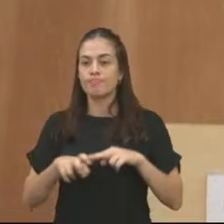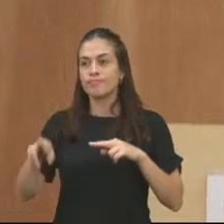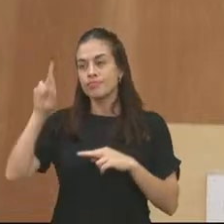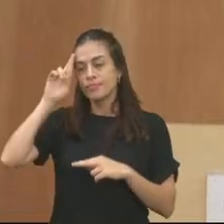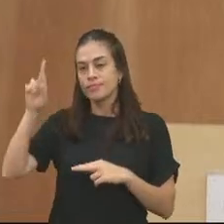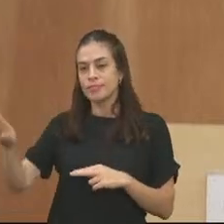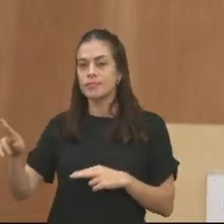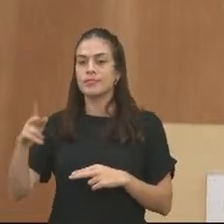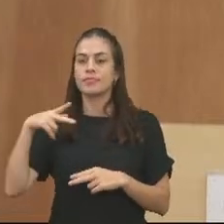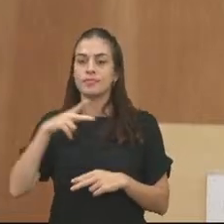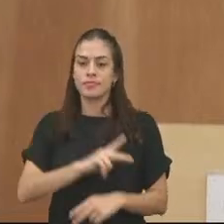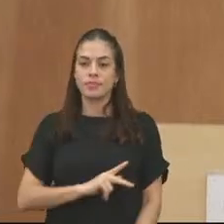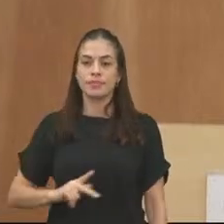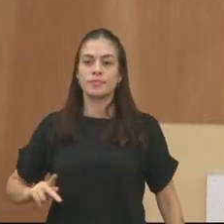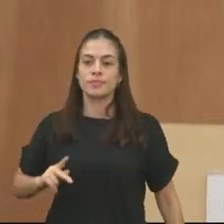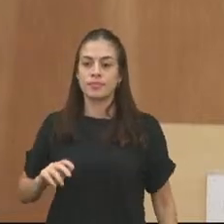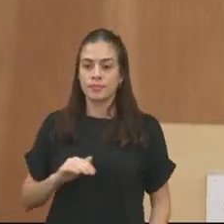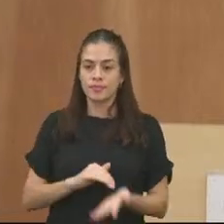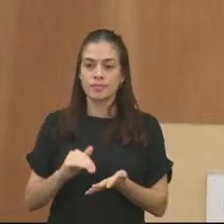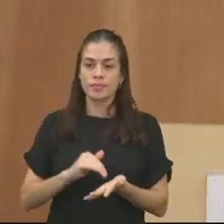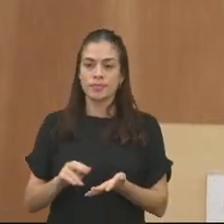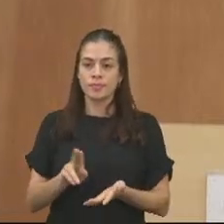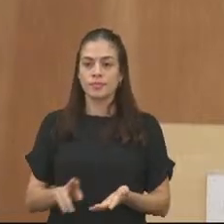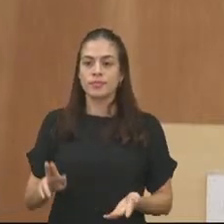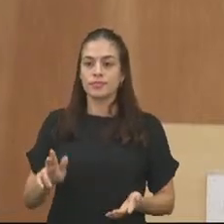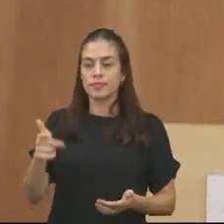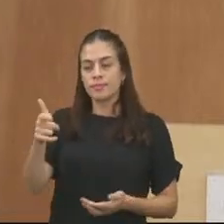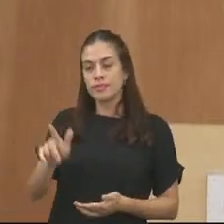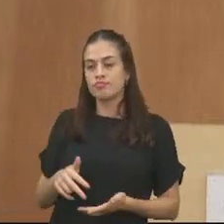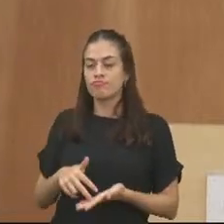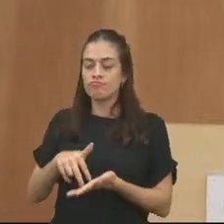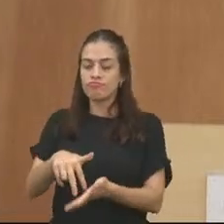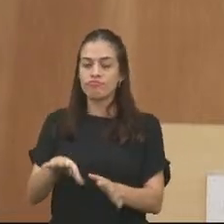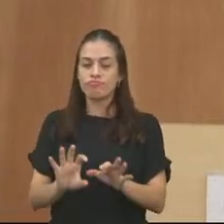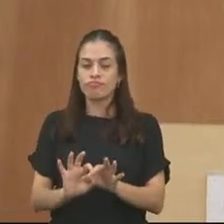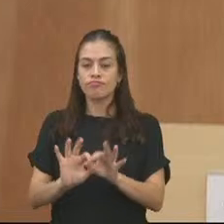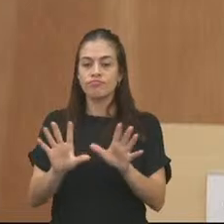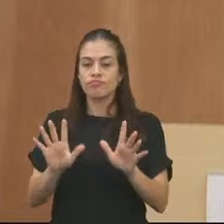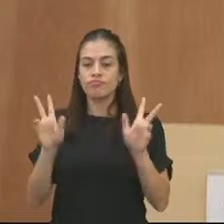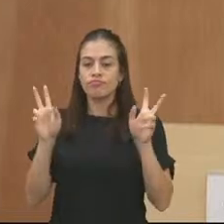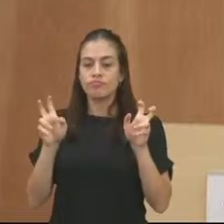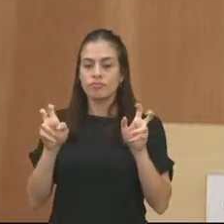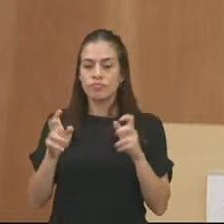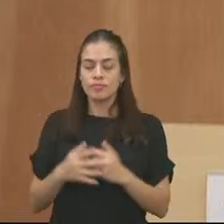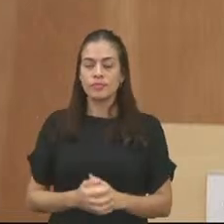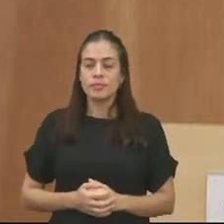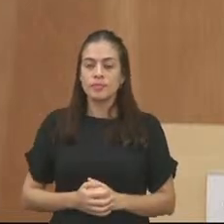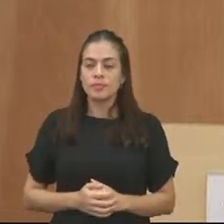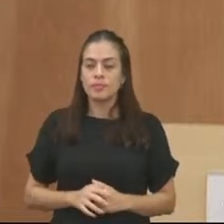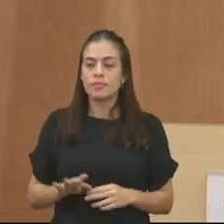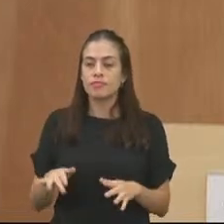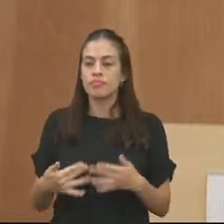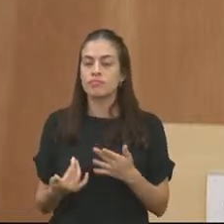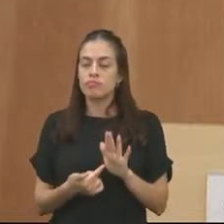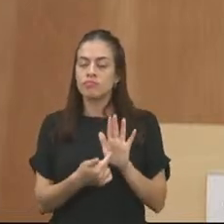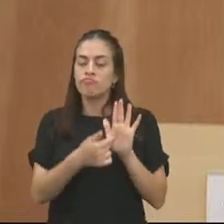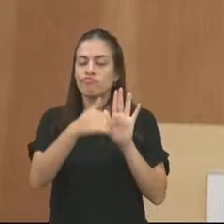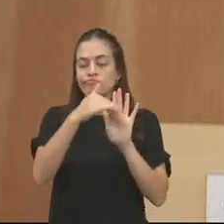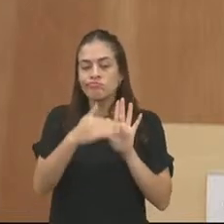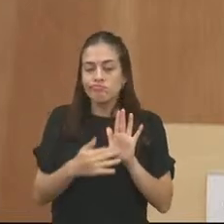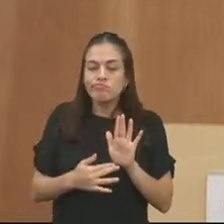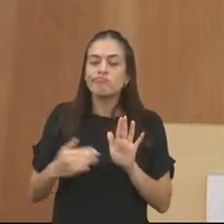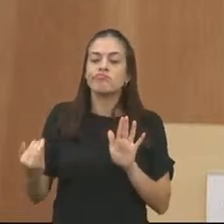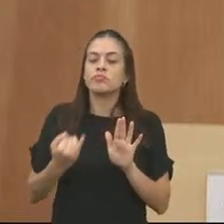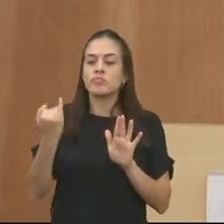secretária. Aqui fazendo uso mais uma vez do tema livre, dessa tribuna, para trazer alguns pontos importantes aí